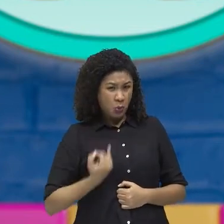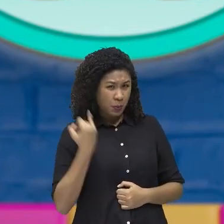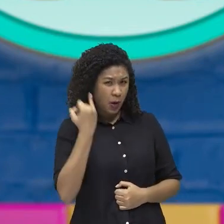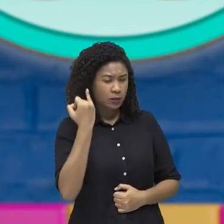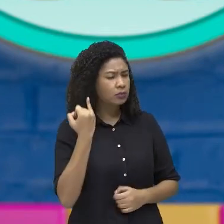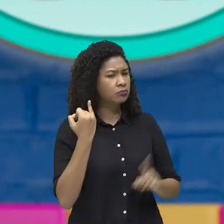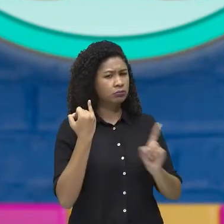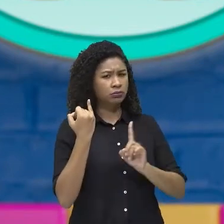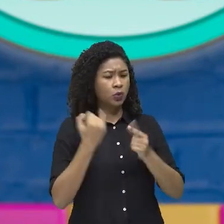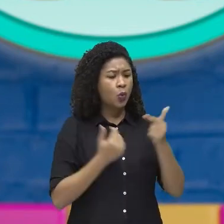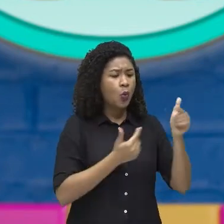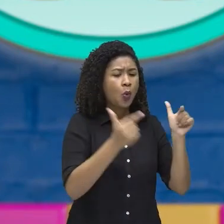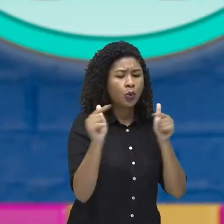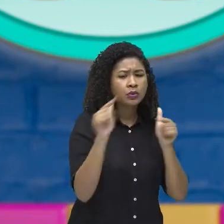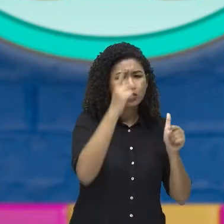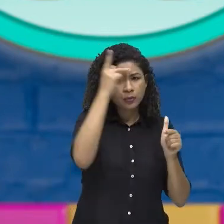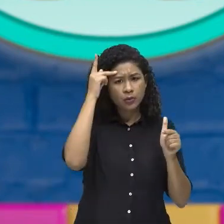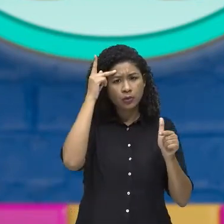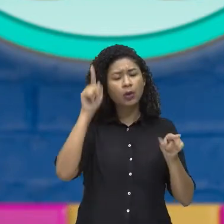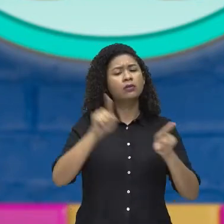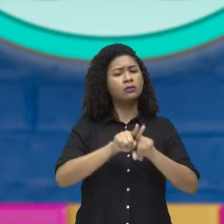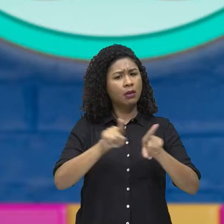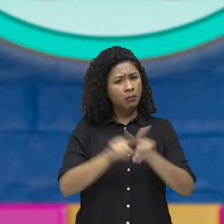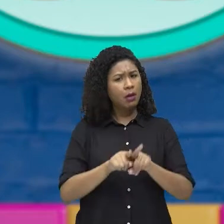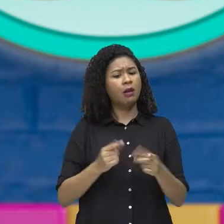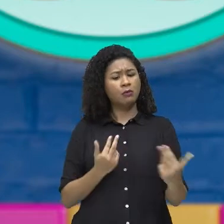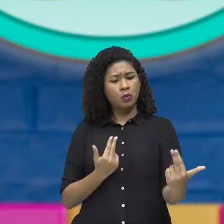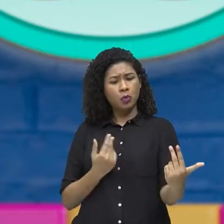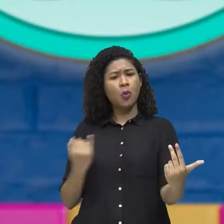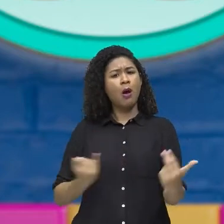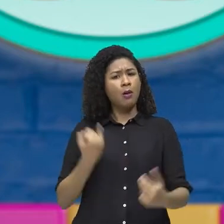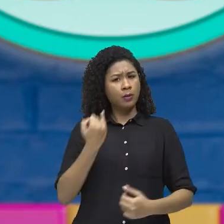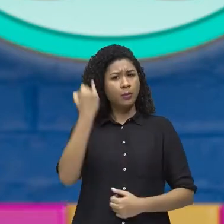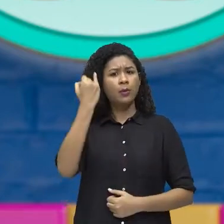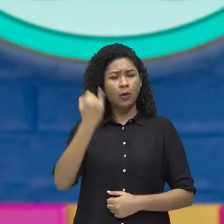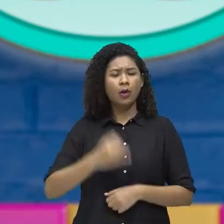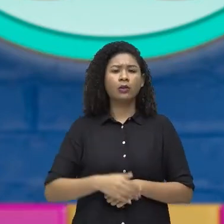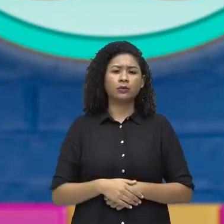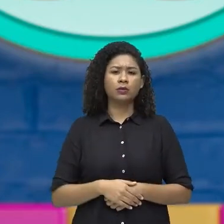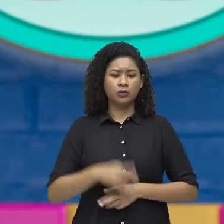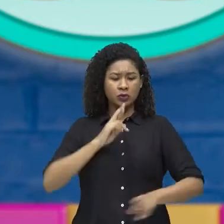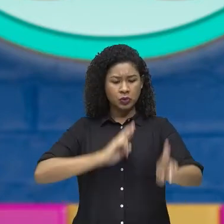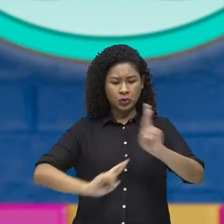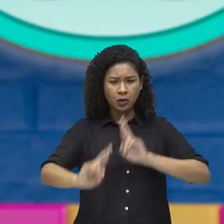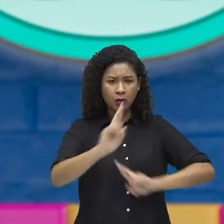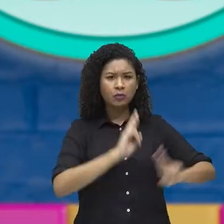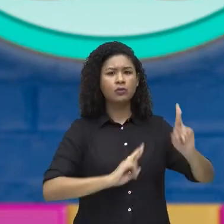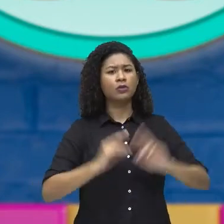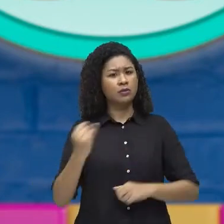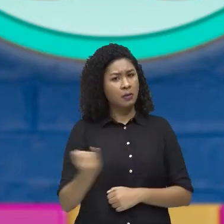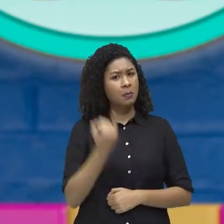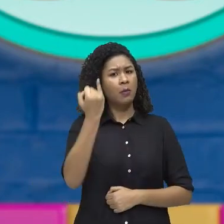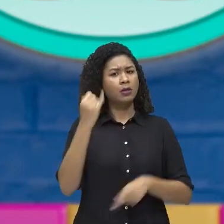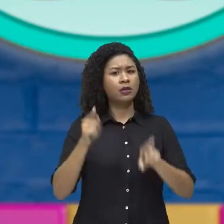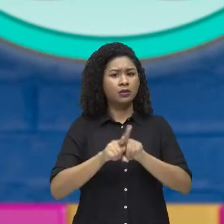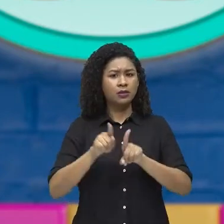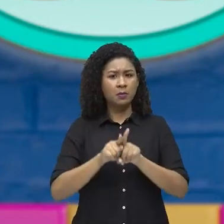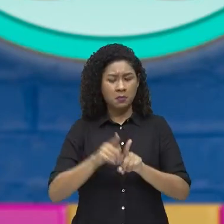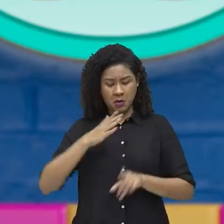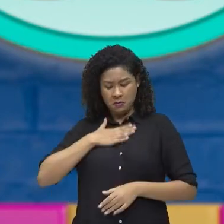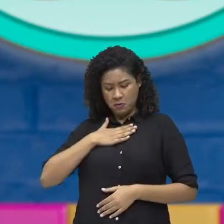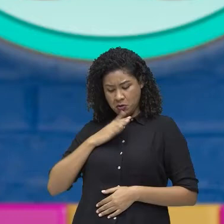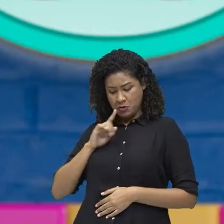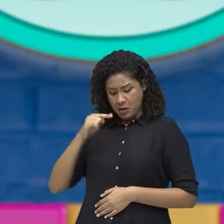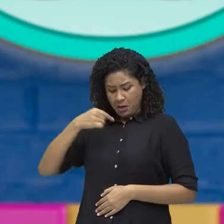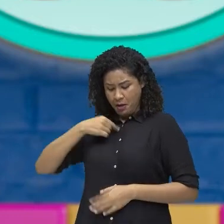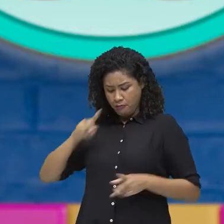vida em sociedade, a vida em conjunto, as nossas famílias, nossas relações são tão importantes quanto a nossa relação intrapessoal, que é a relação